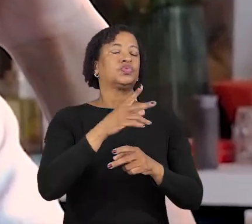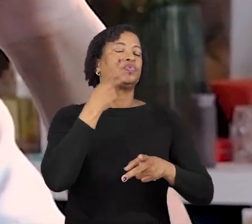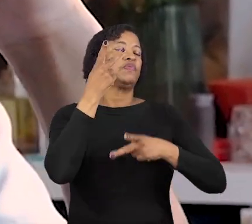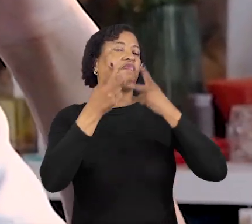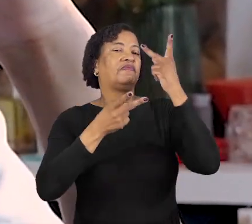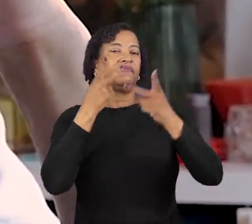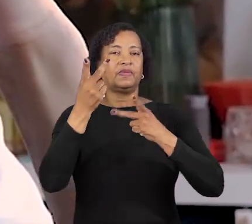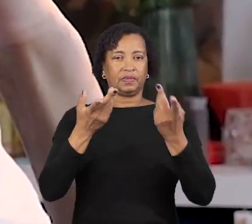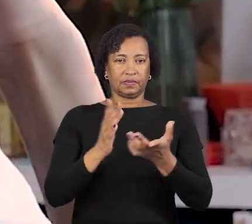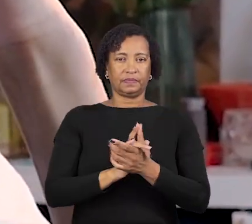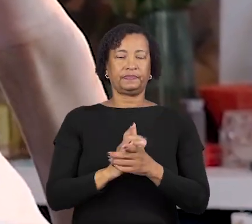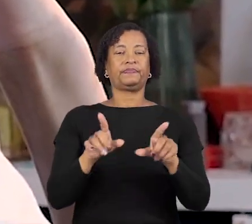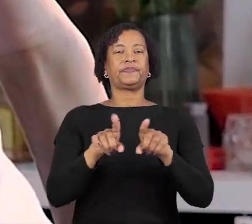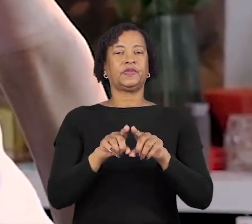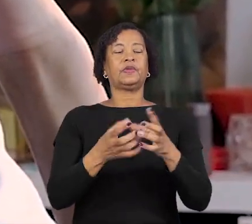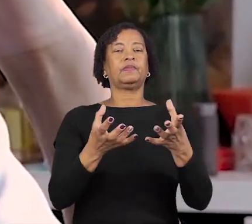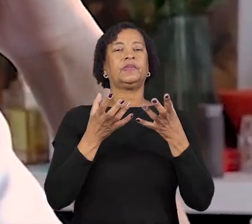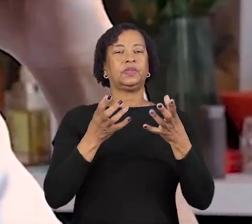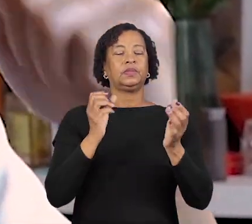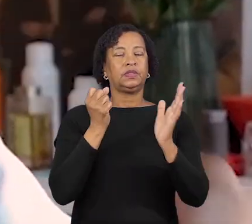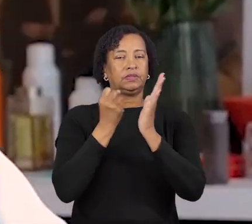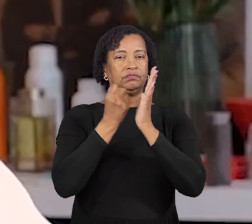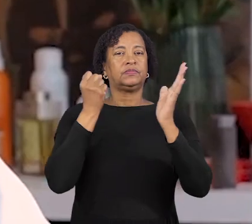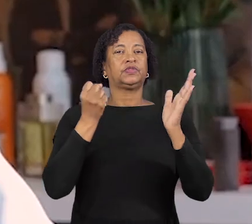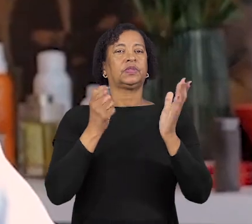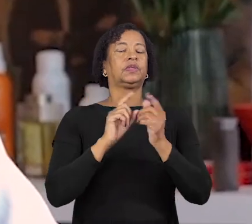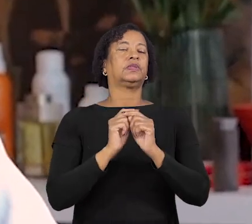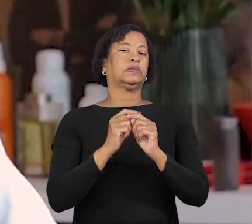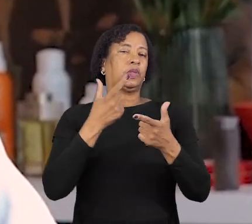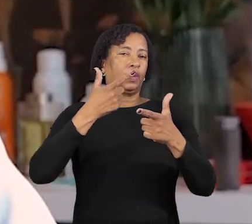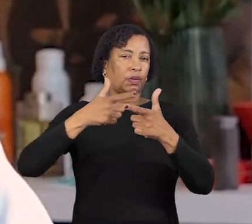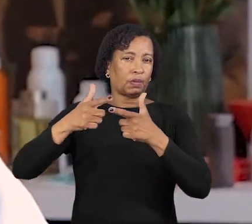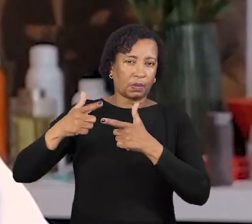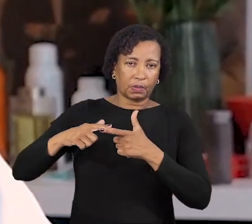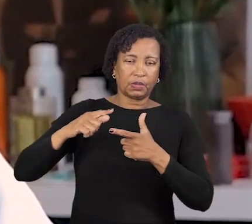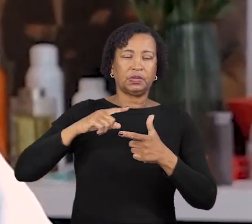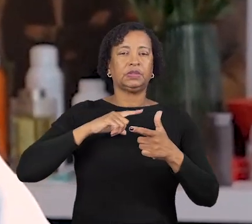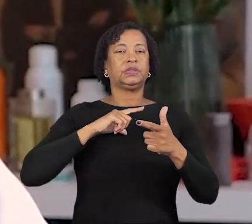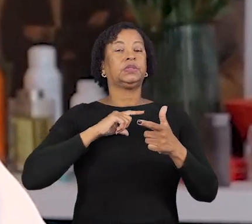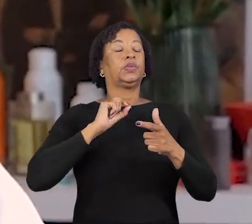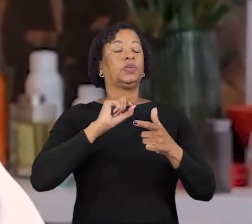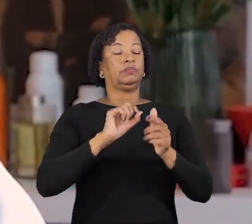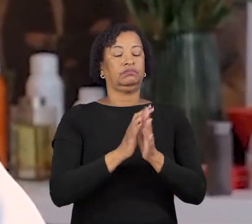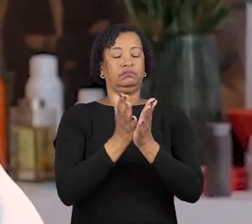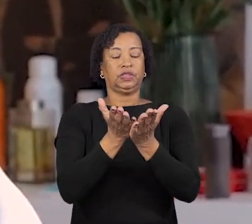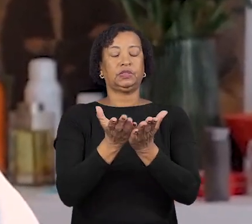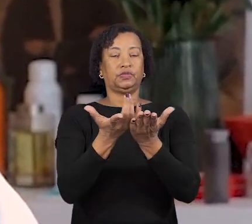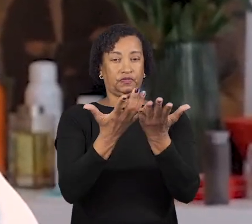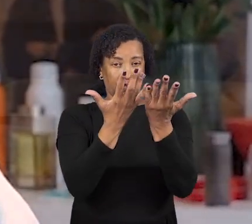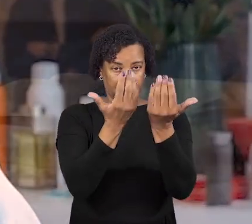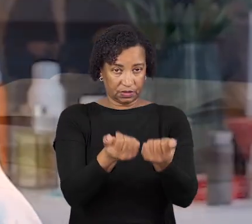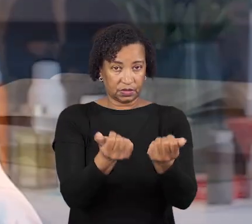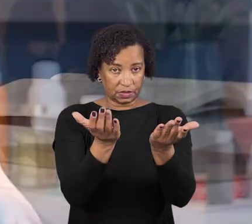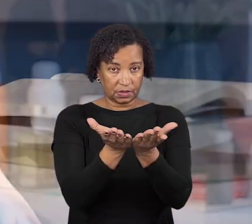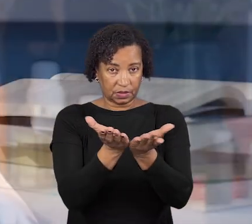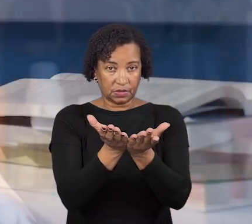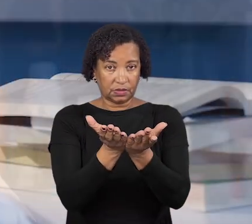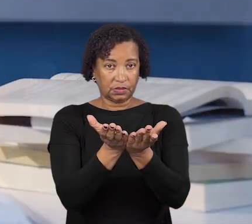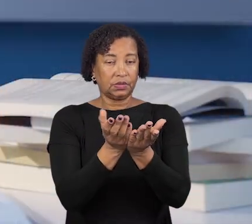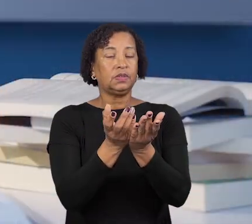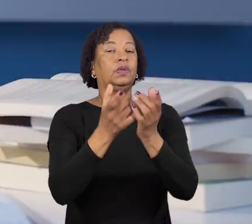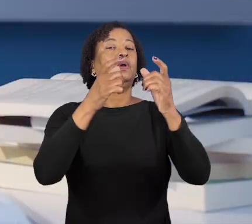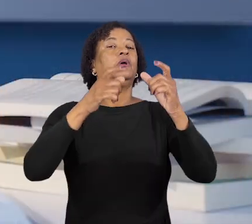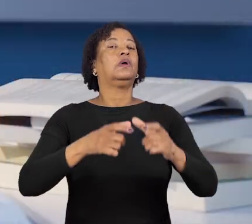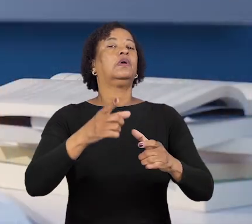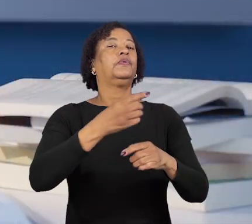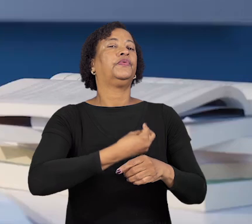só falam, hein? Também gostaria de destacar a crise que representa tornar-se um cristão. Você é crente? Então,